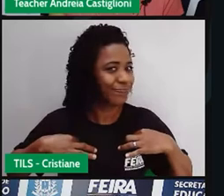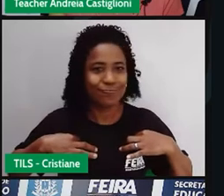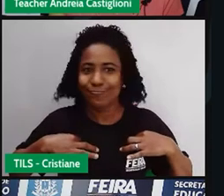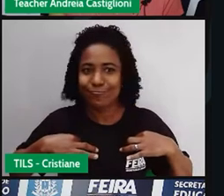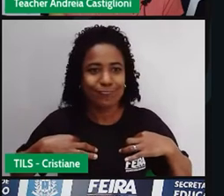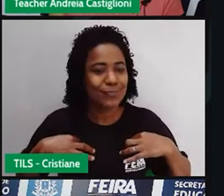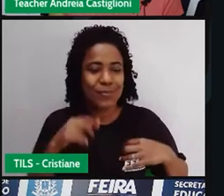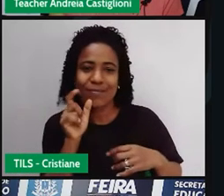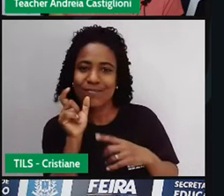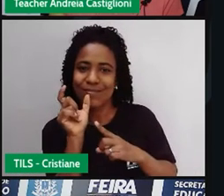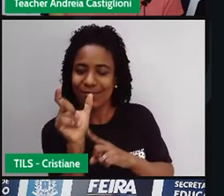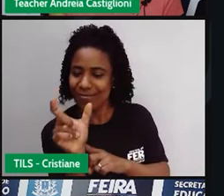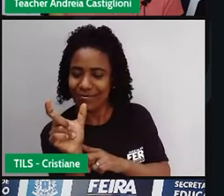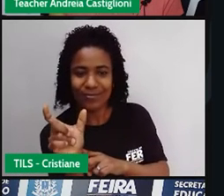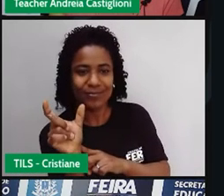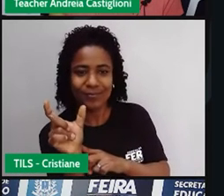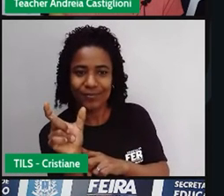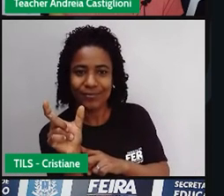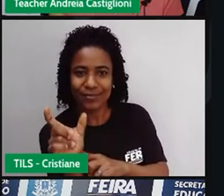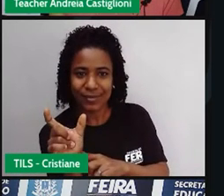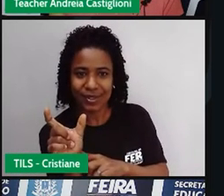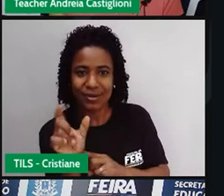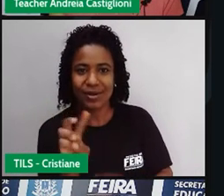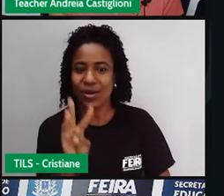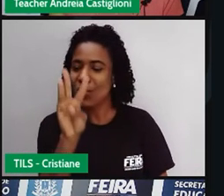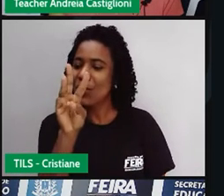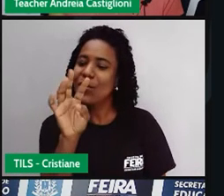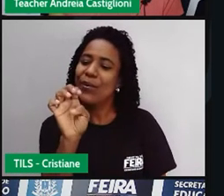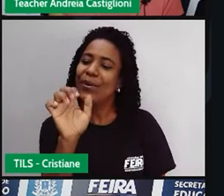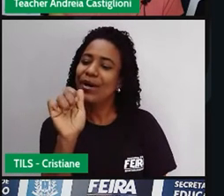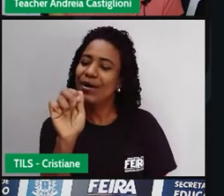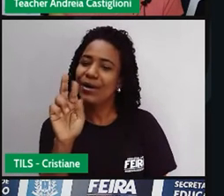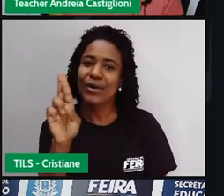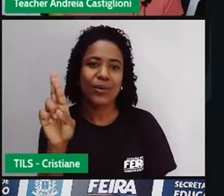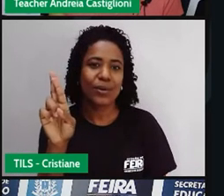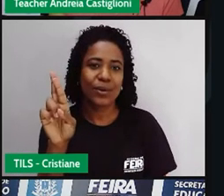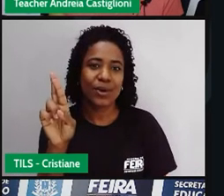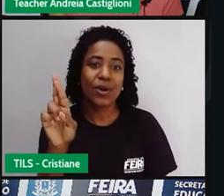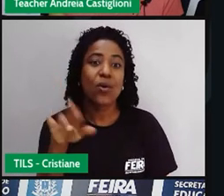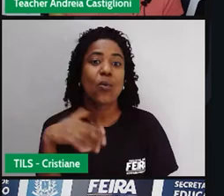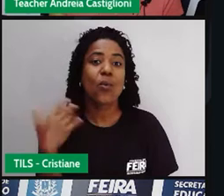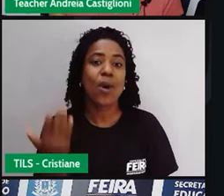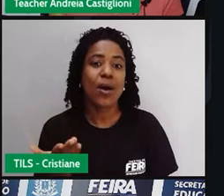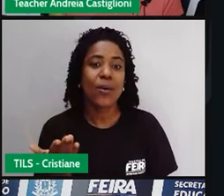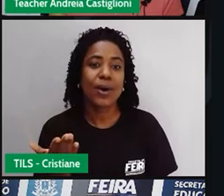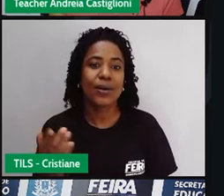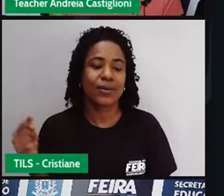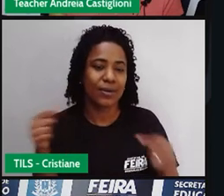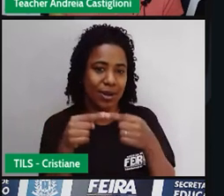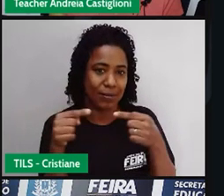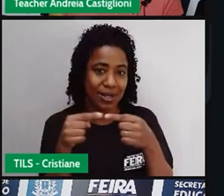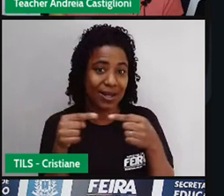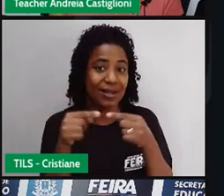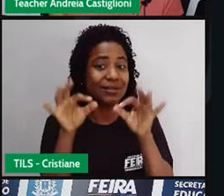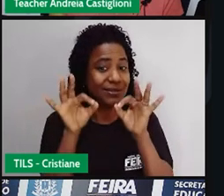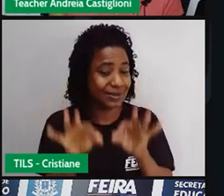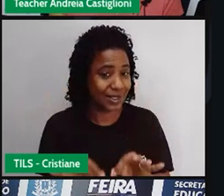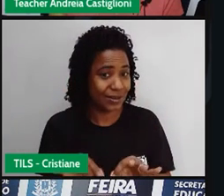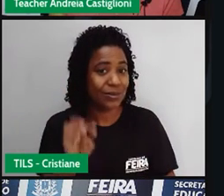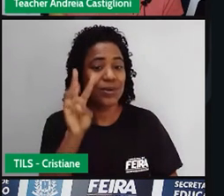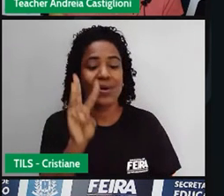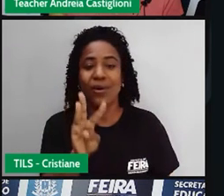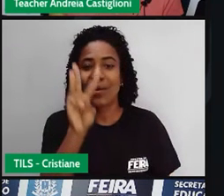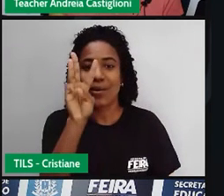não devo utilizar o verbo Yuri Qual é o verbo adequado ou ela como